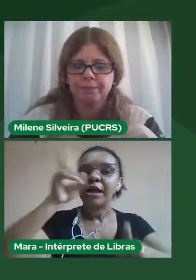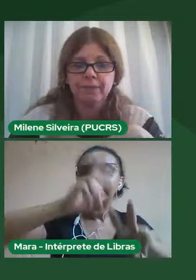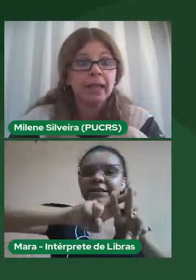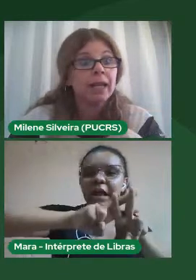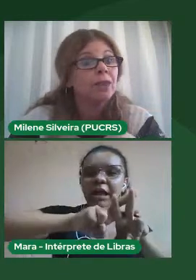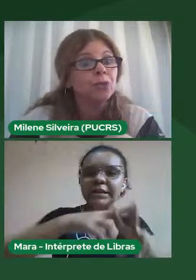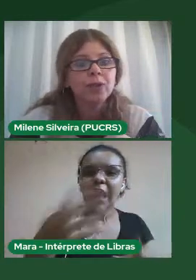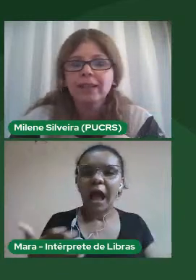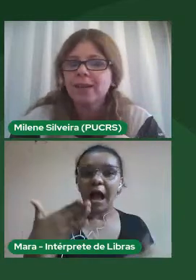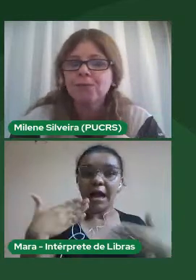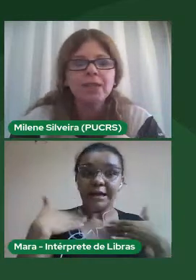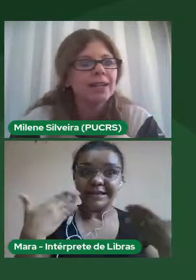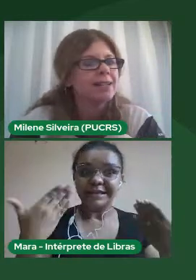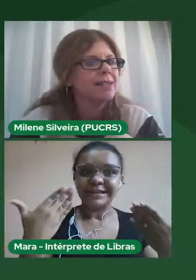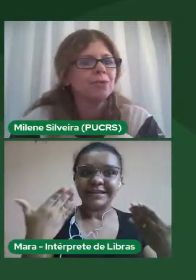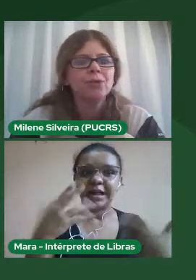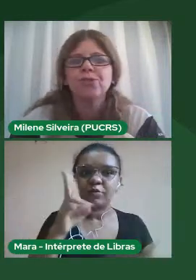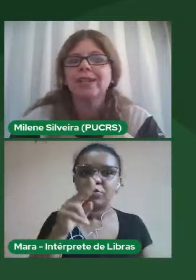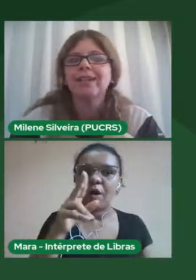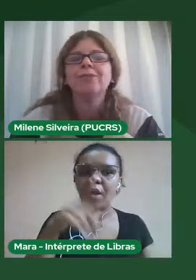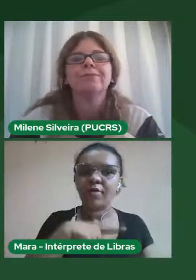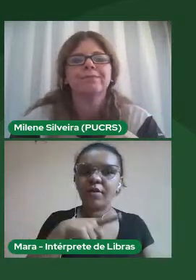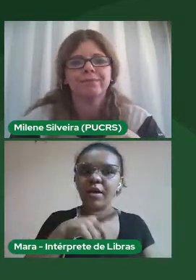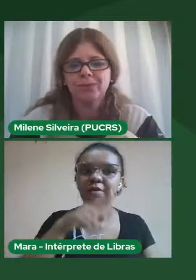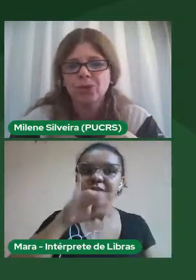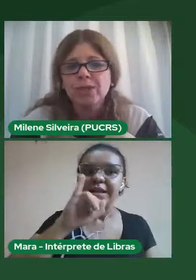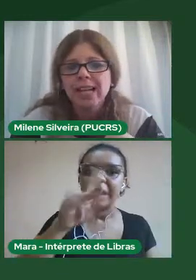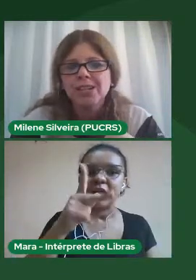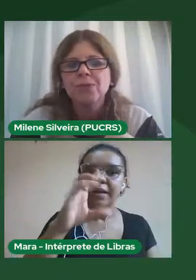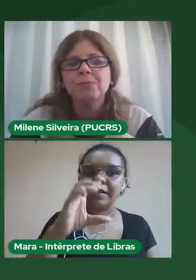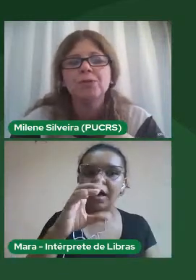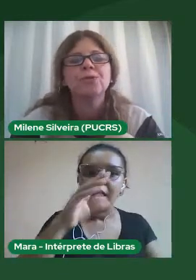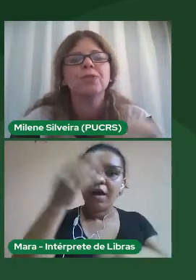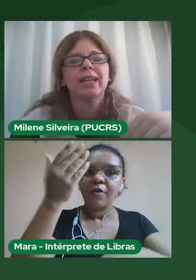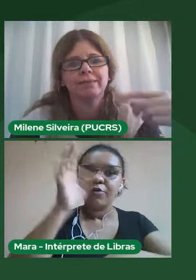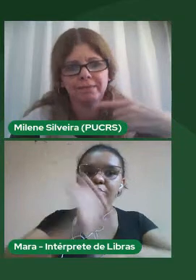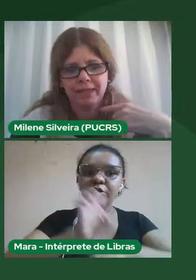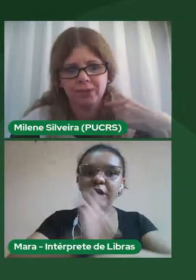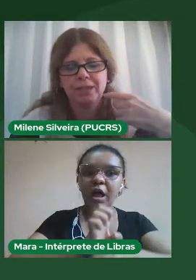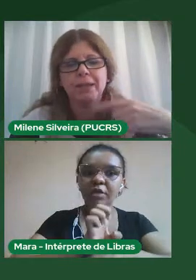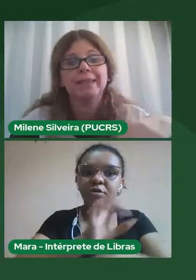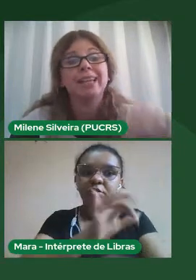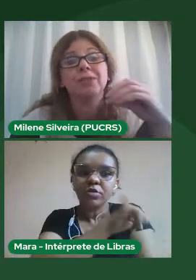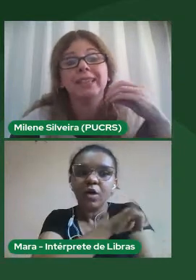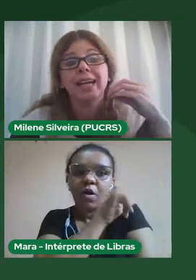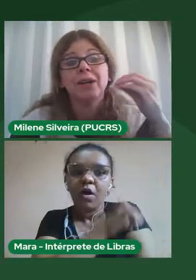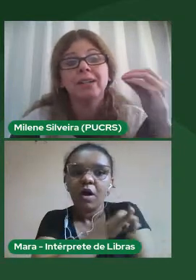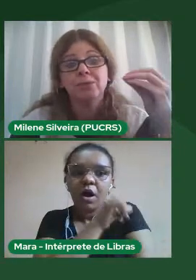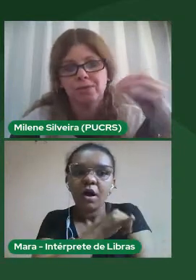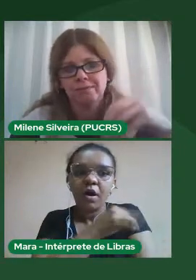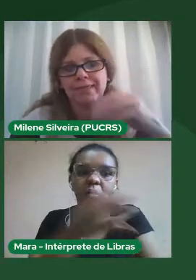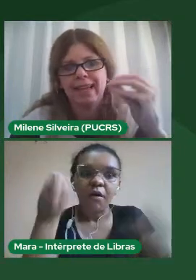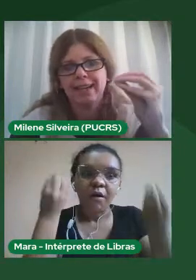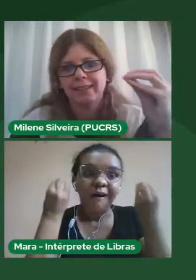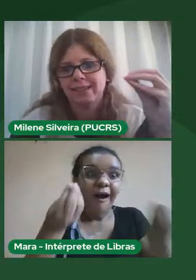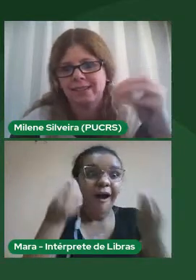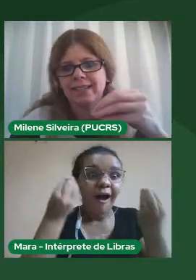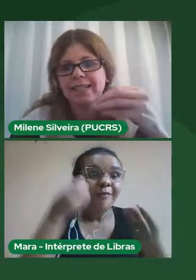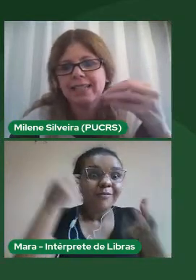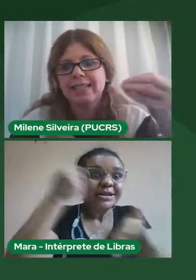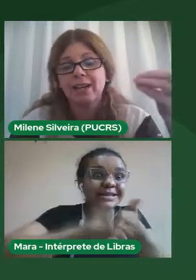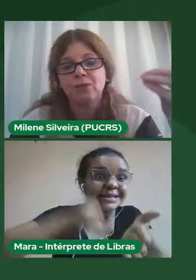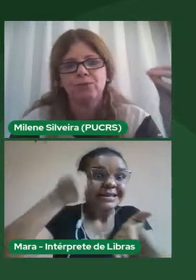chocada. Nunca teve um IHC no Rio de Janeiro. Todos acham um absurdo, né? Eu também tenho tentado há anos,